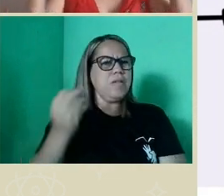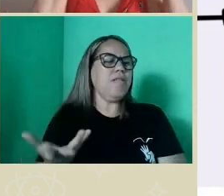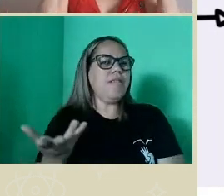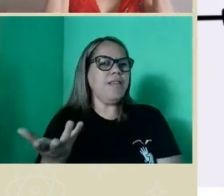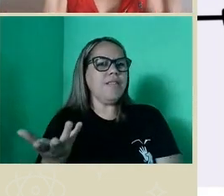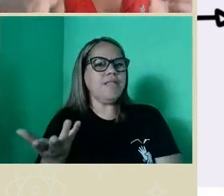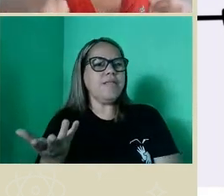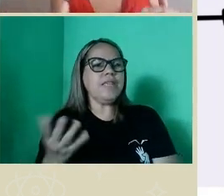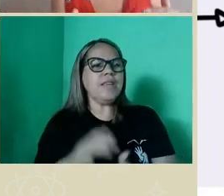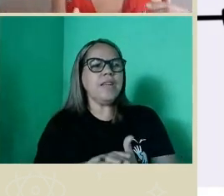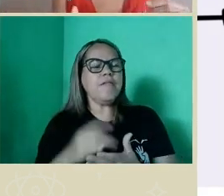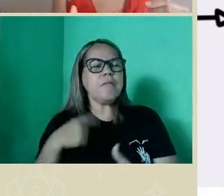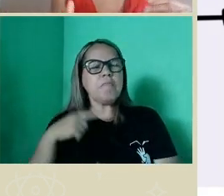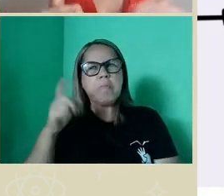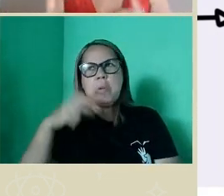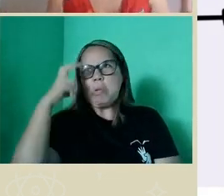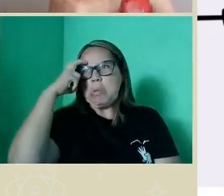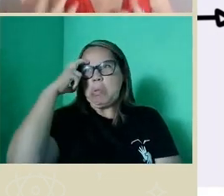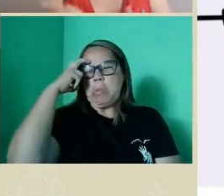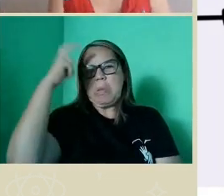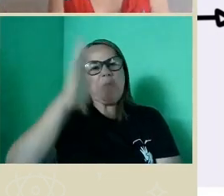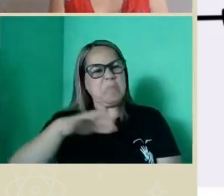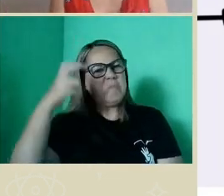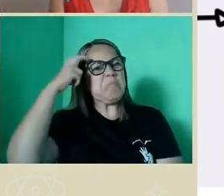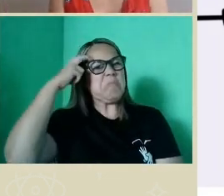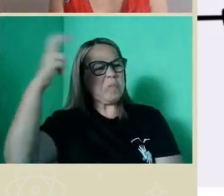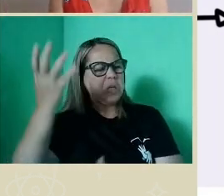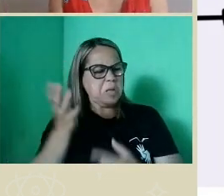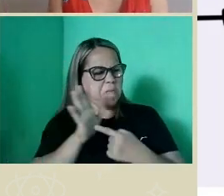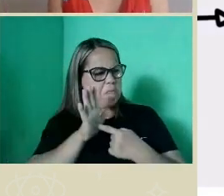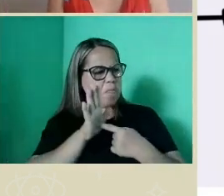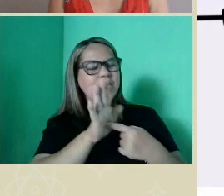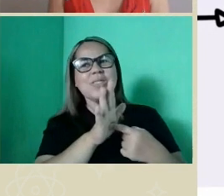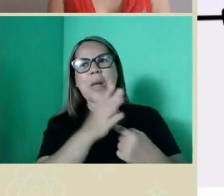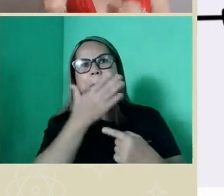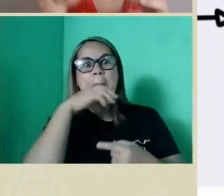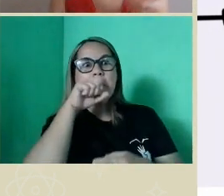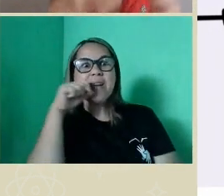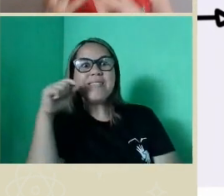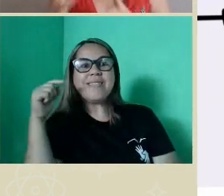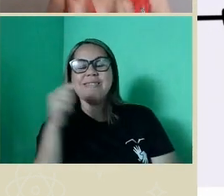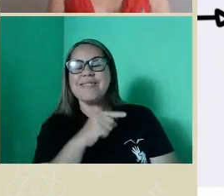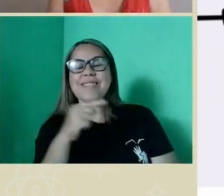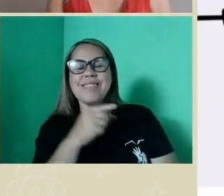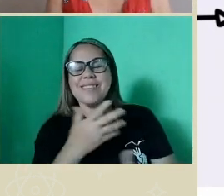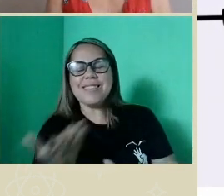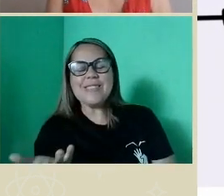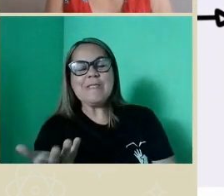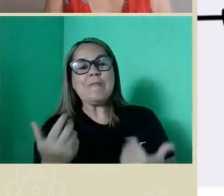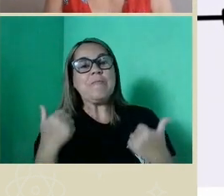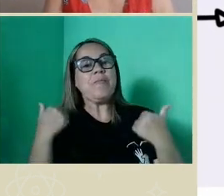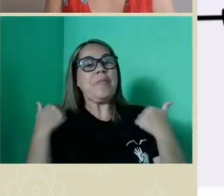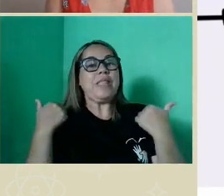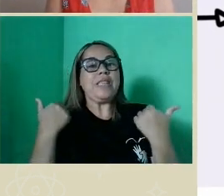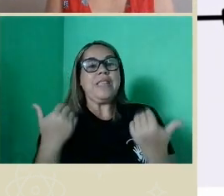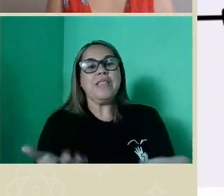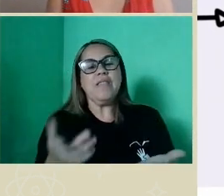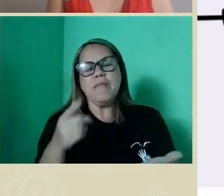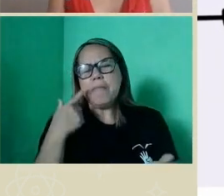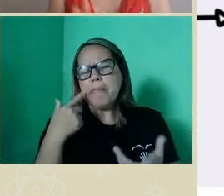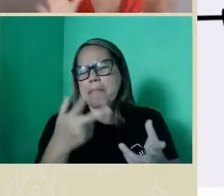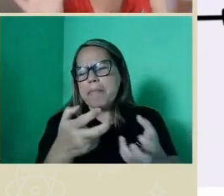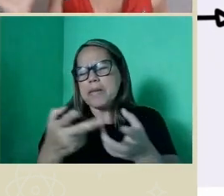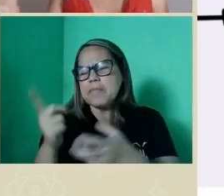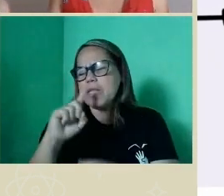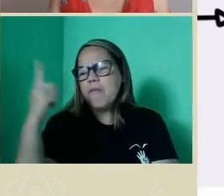ela foi muito inteligente ela queria apresentar o pai dela então vejam que não é tão difícil